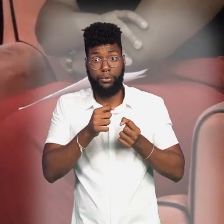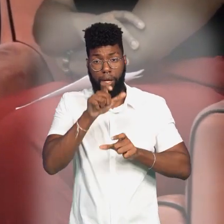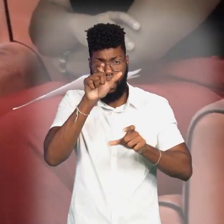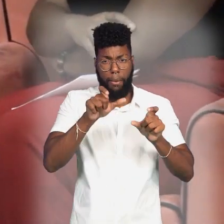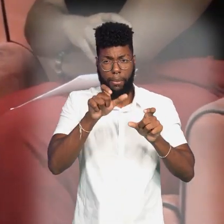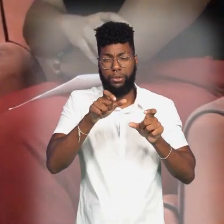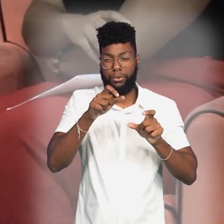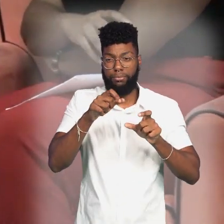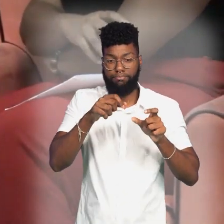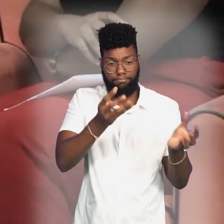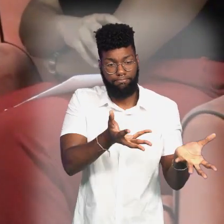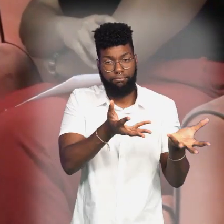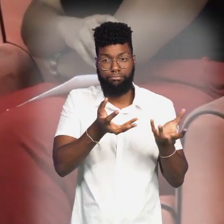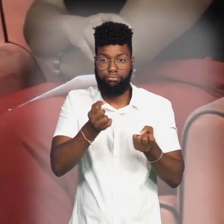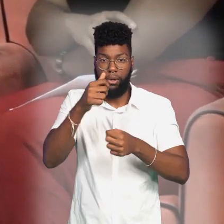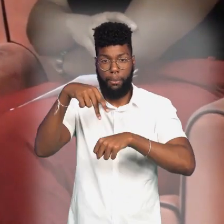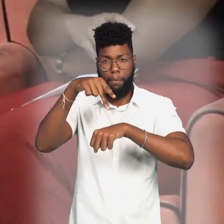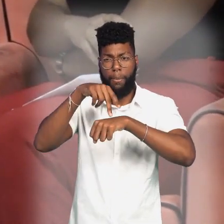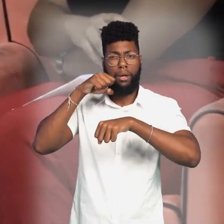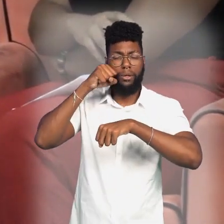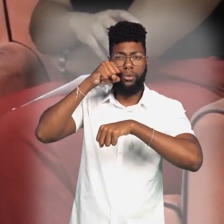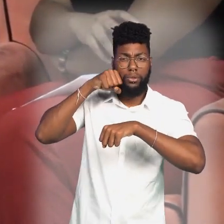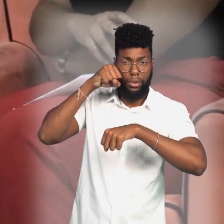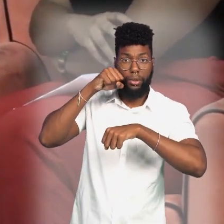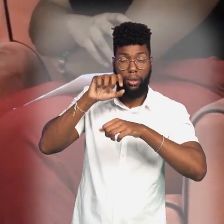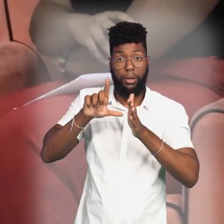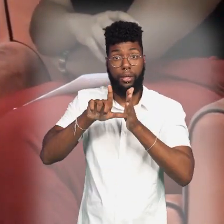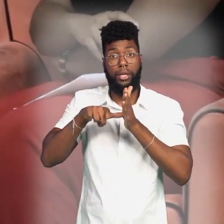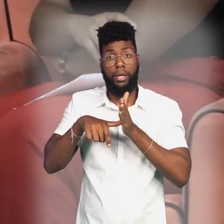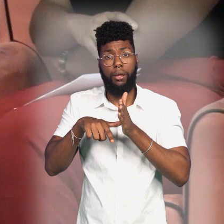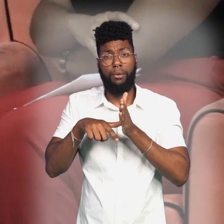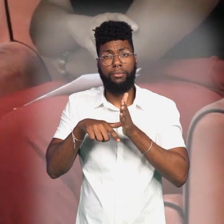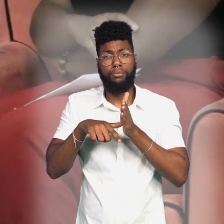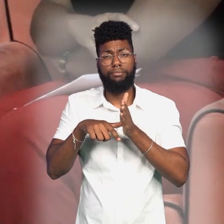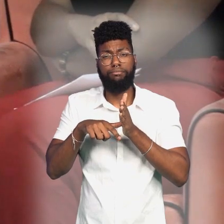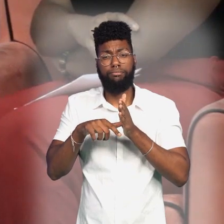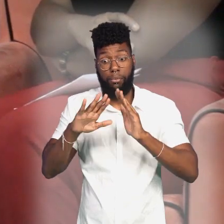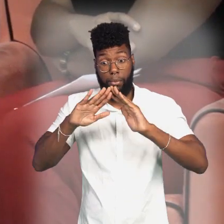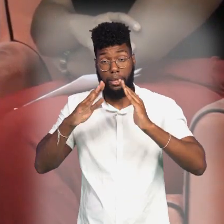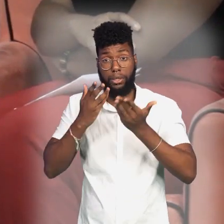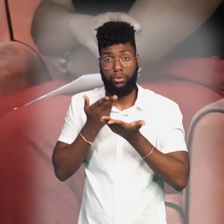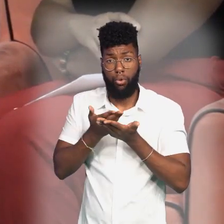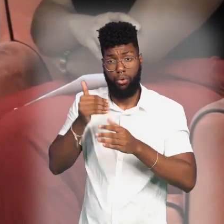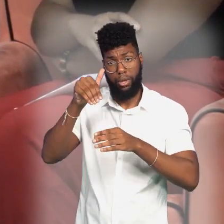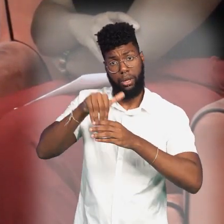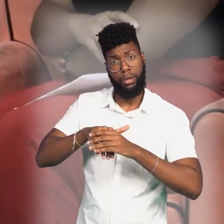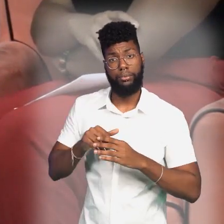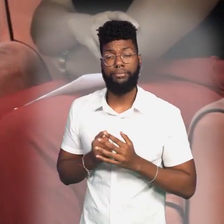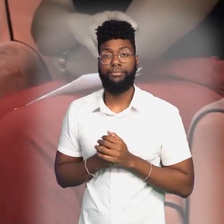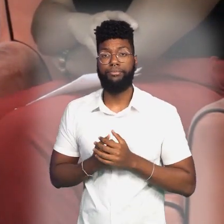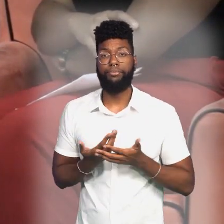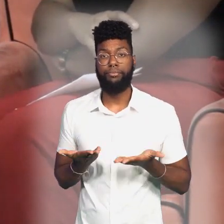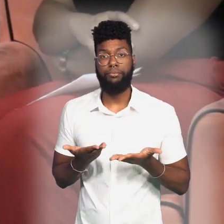passam todo o verão lá, na época que param as escolas. E aí